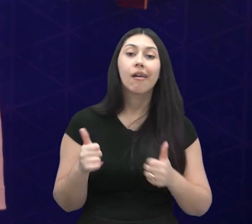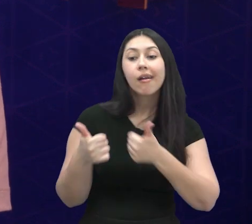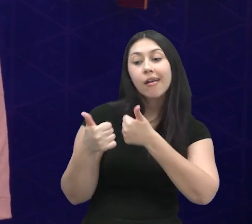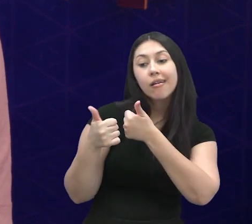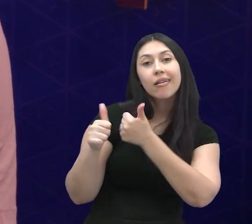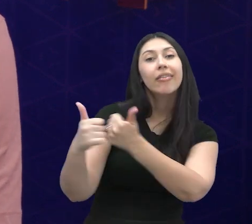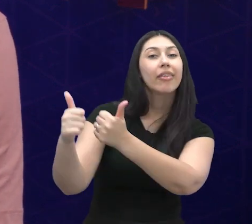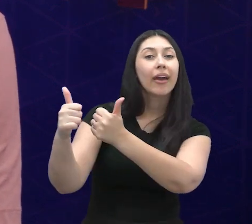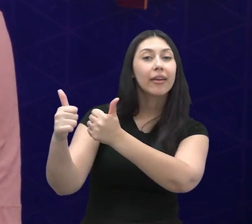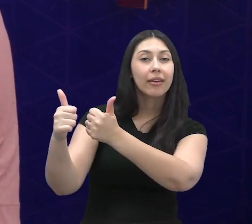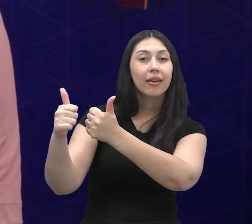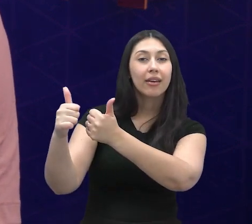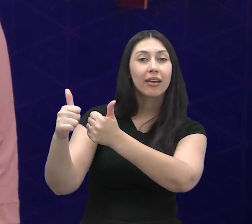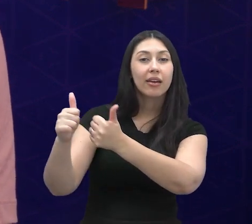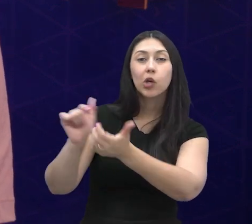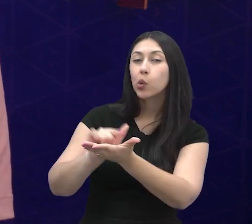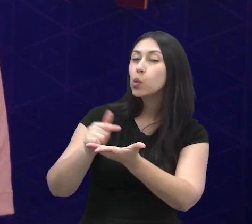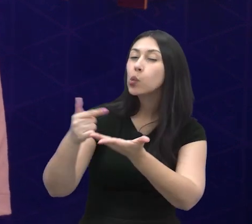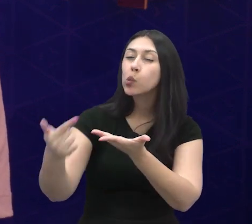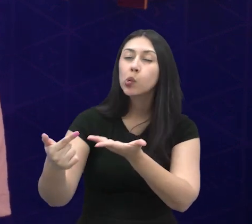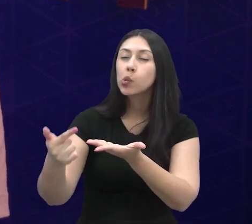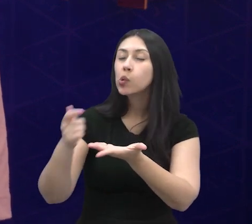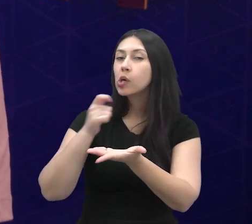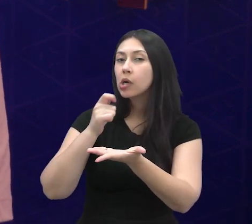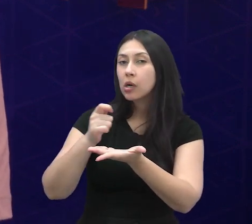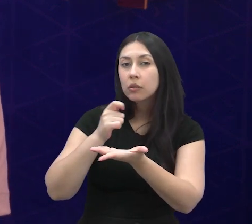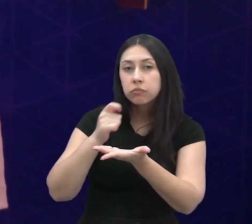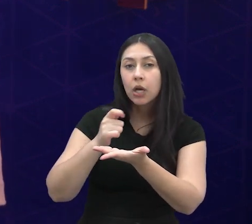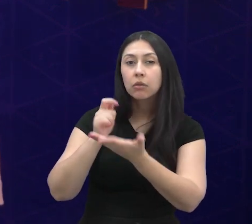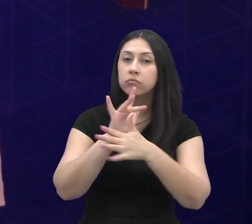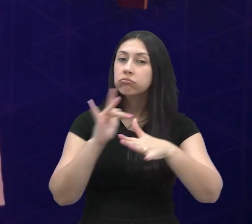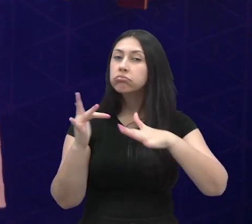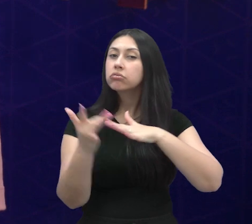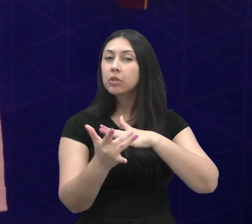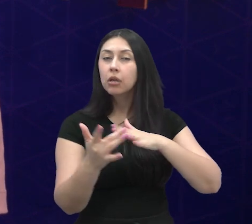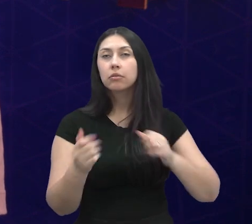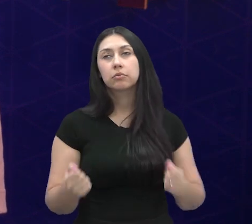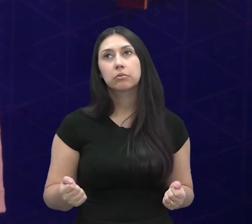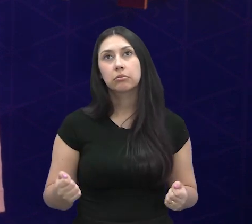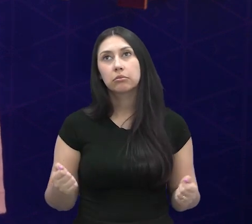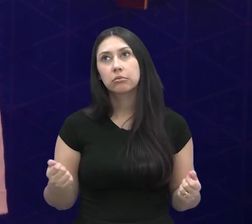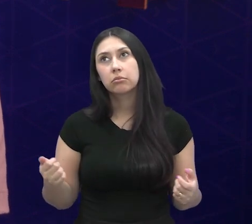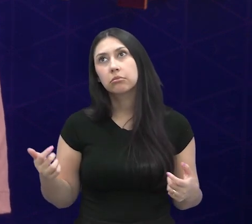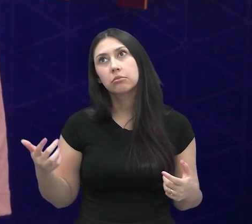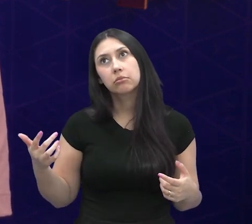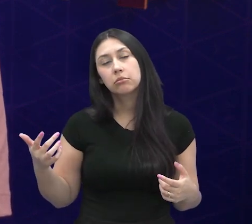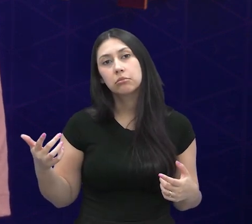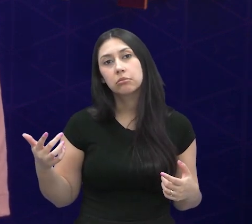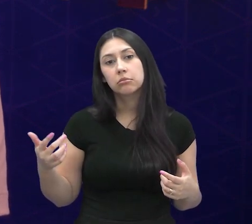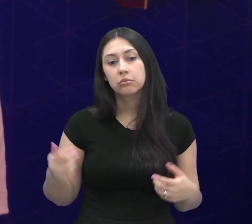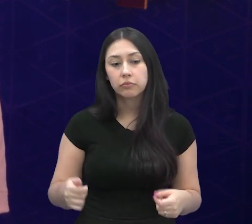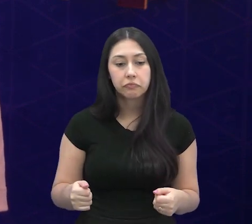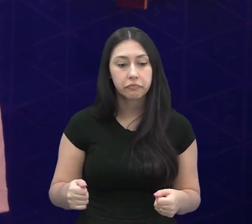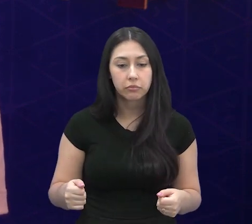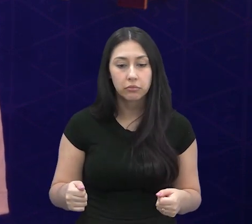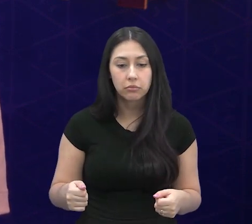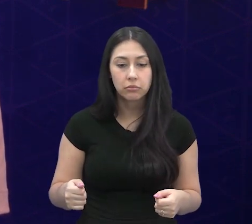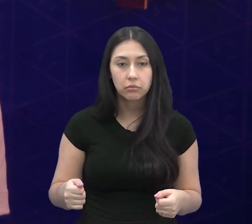lá vários jornais nas redes sociais, sei lá, geralmente a gente